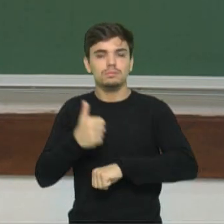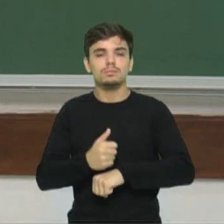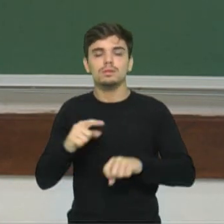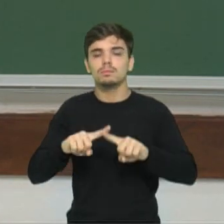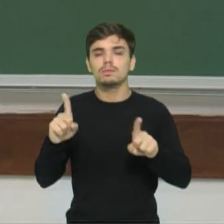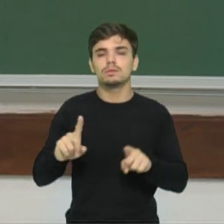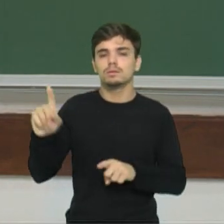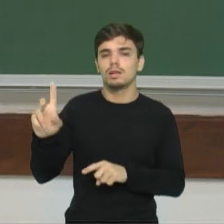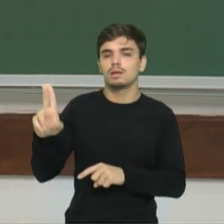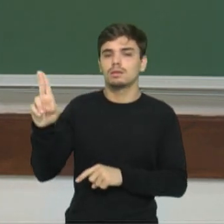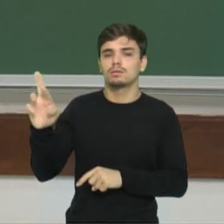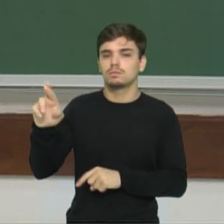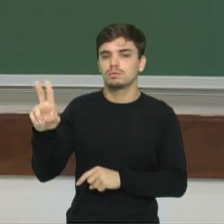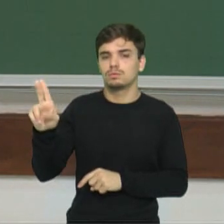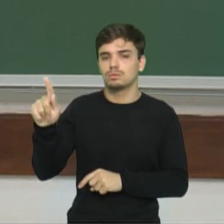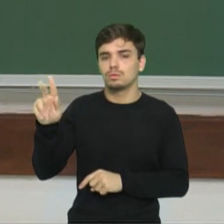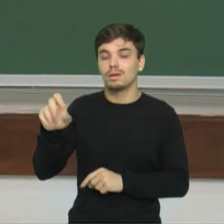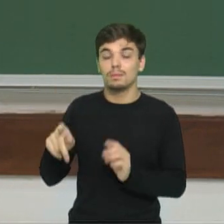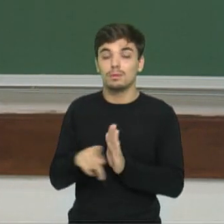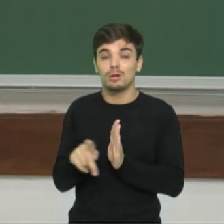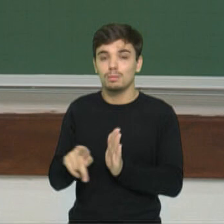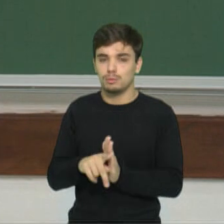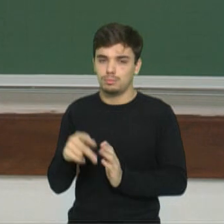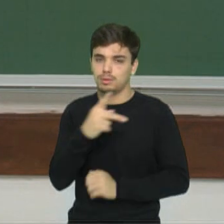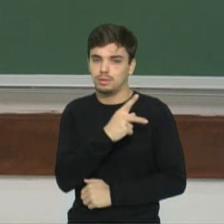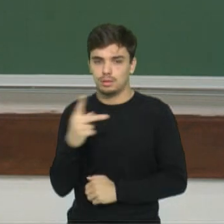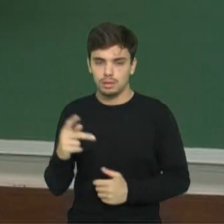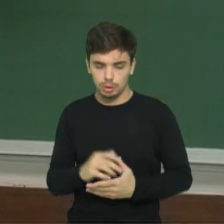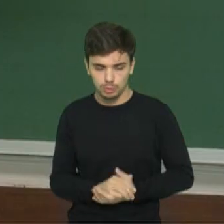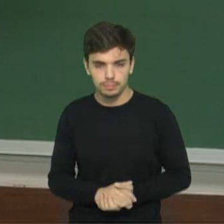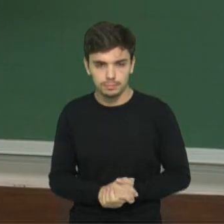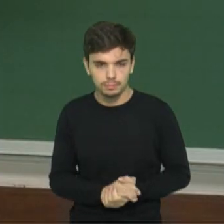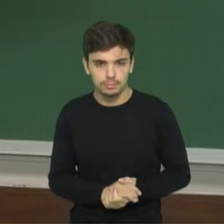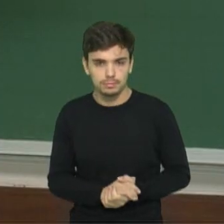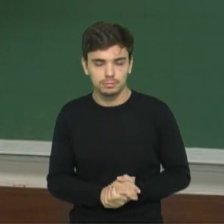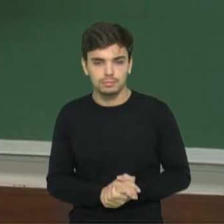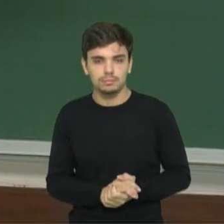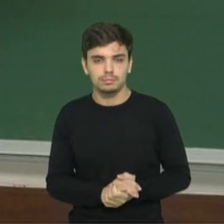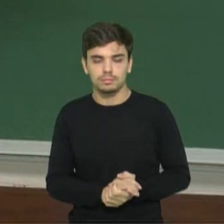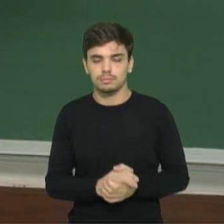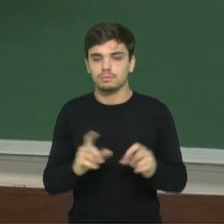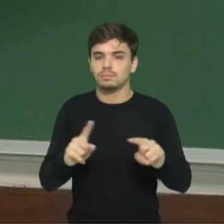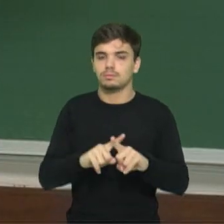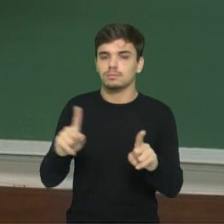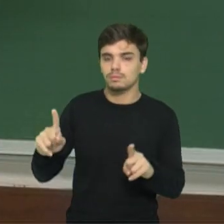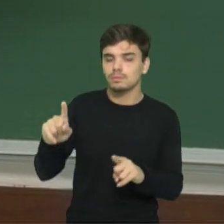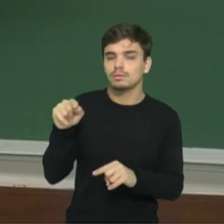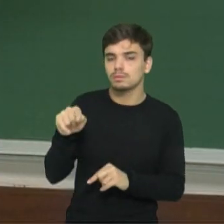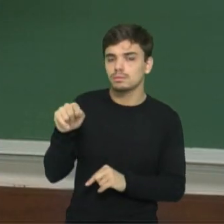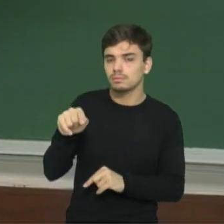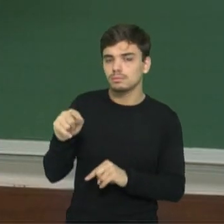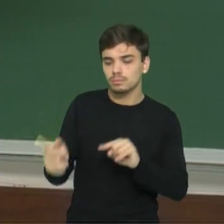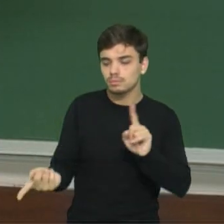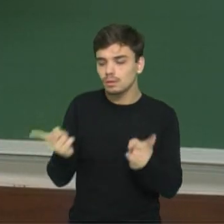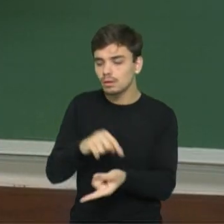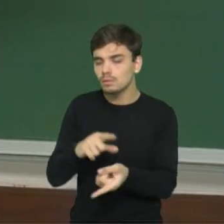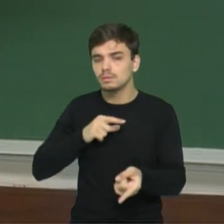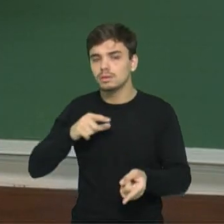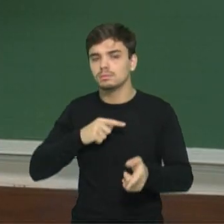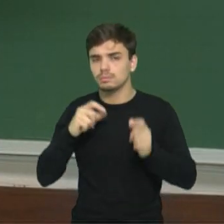alto golpe do presidente Bordaberry. A oposição vai se manifestar, no Uruguai